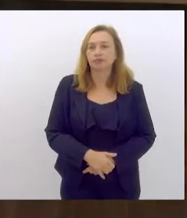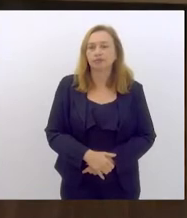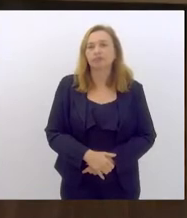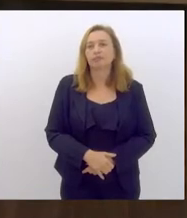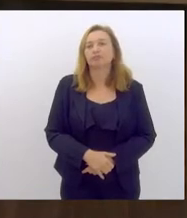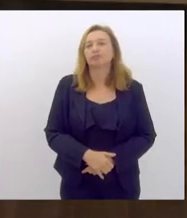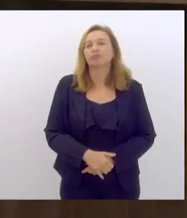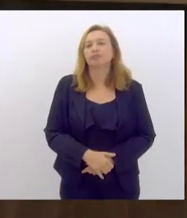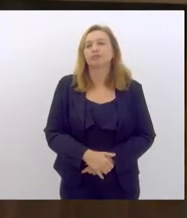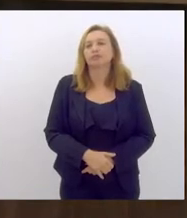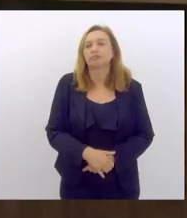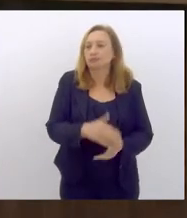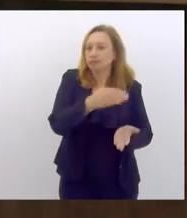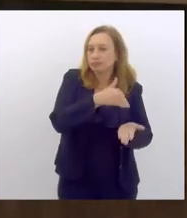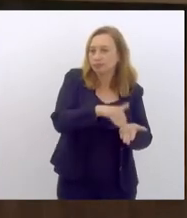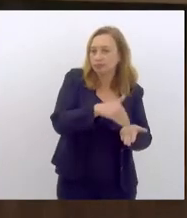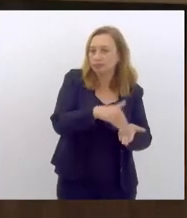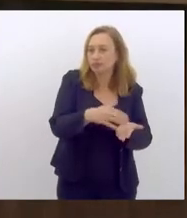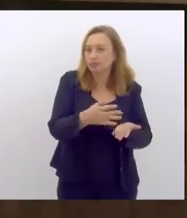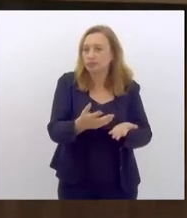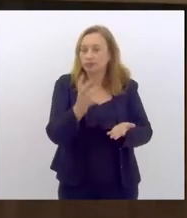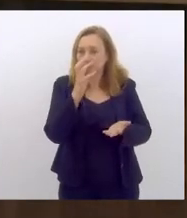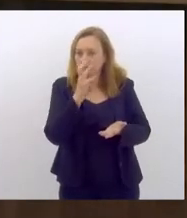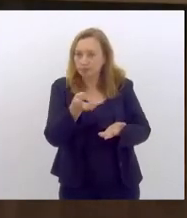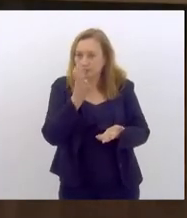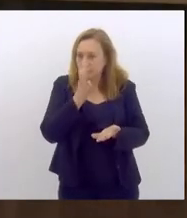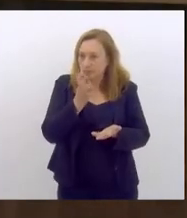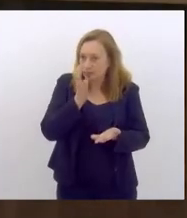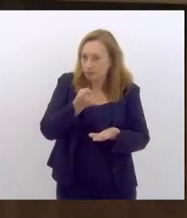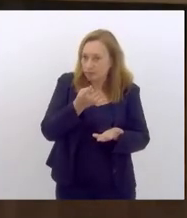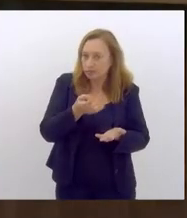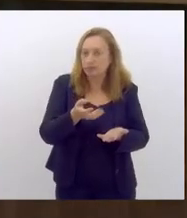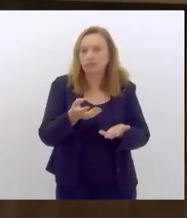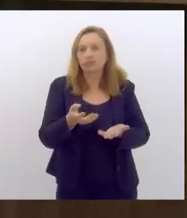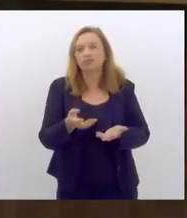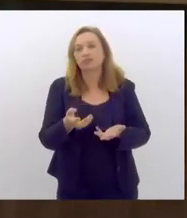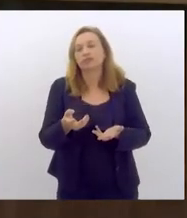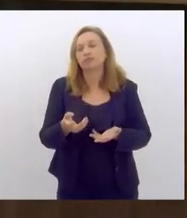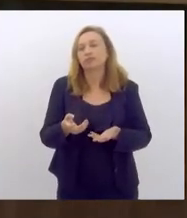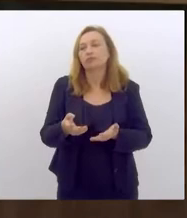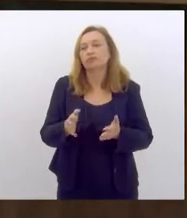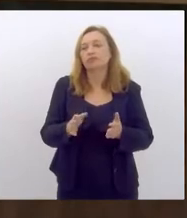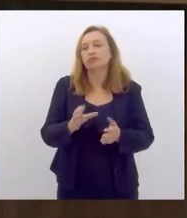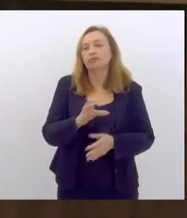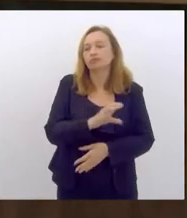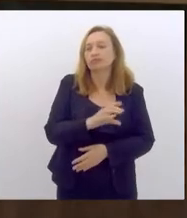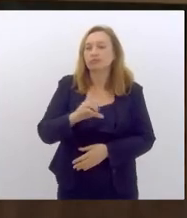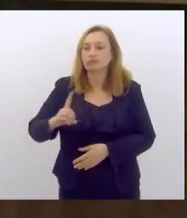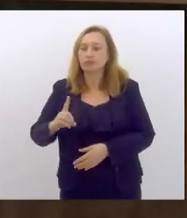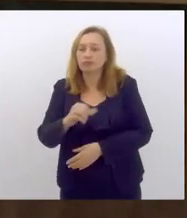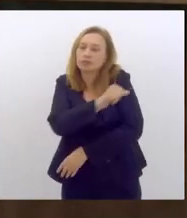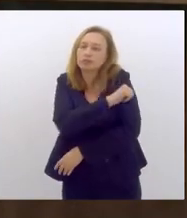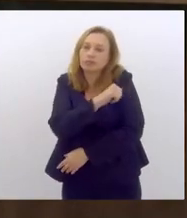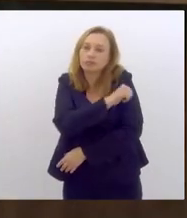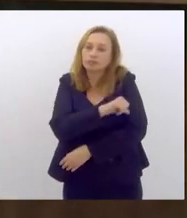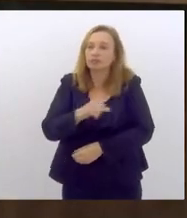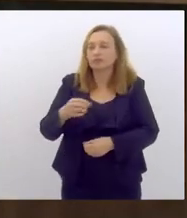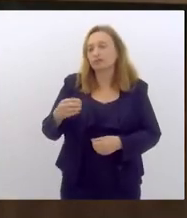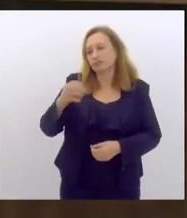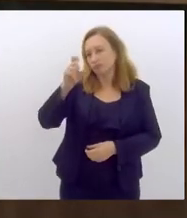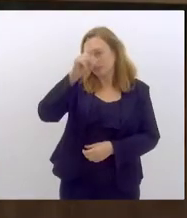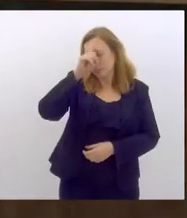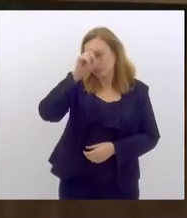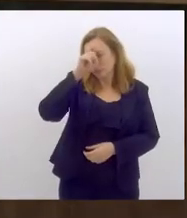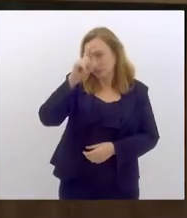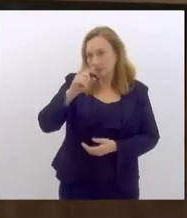recebendo diversas denúncias relativa à coordenação de enfermagem no Hospital Municipal de Rio